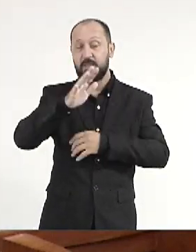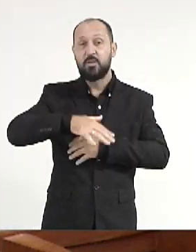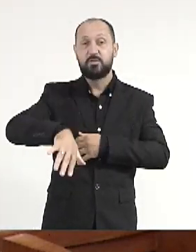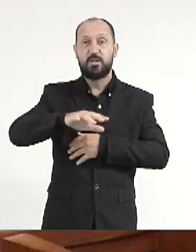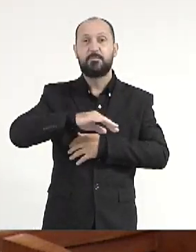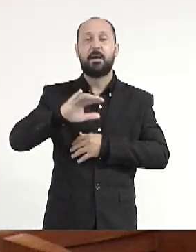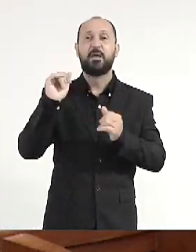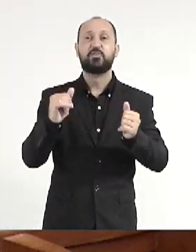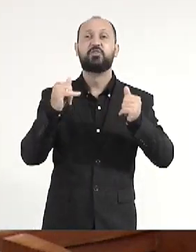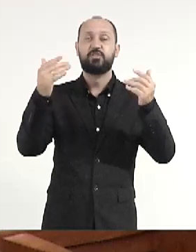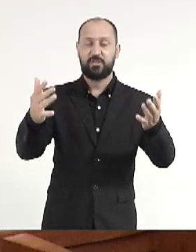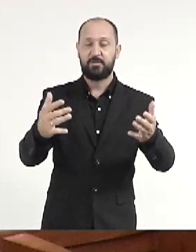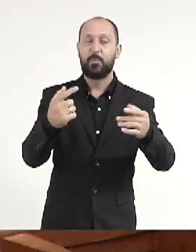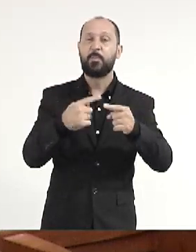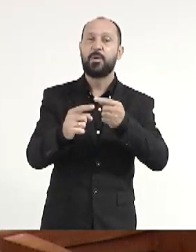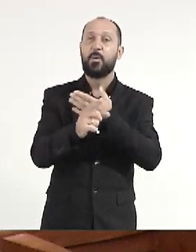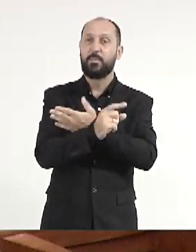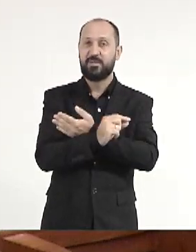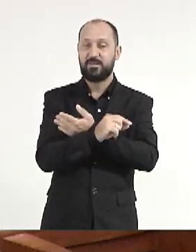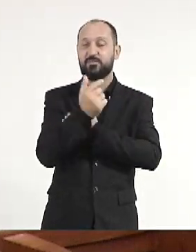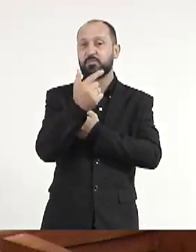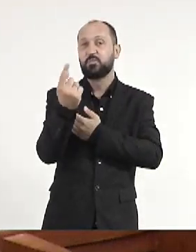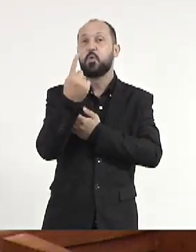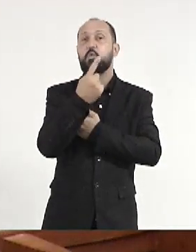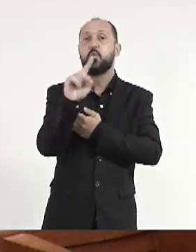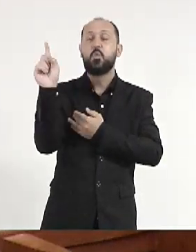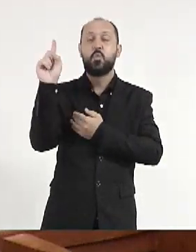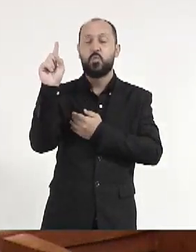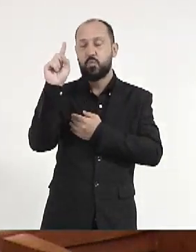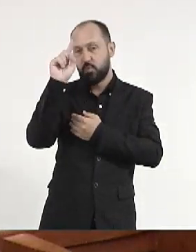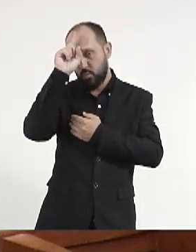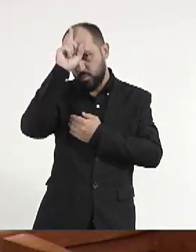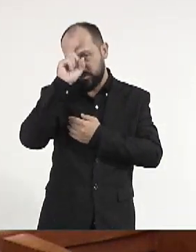animais silvestres, porque o Pantanal não tem um hospital